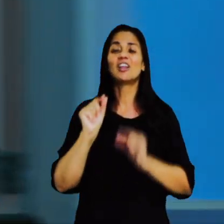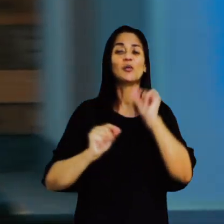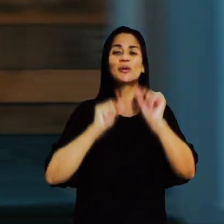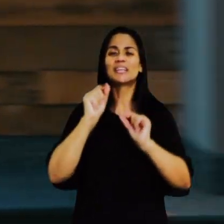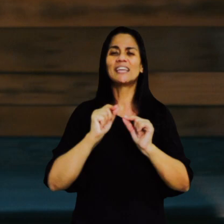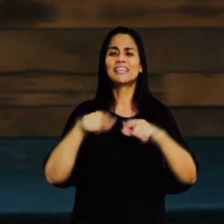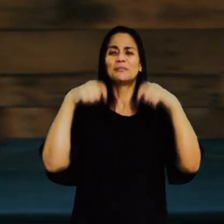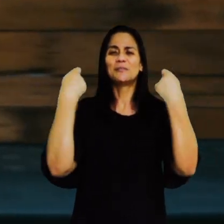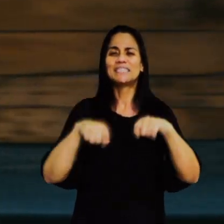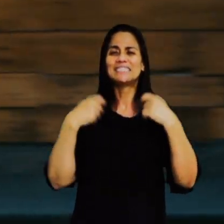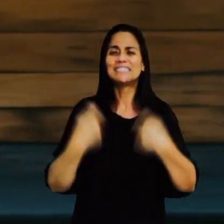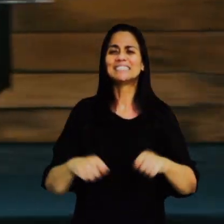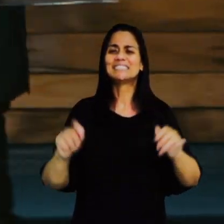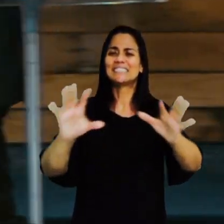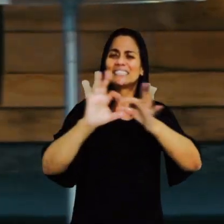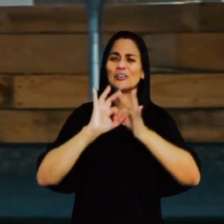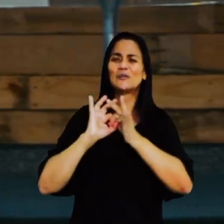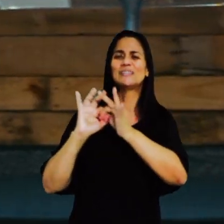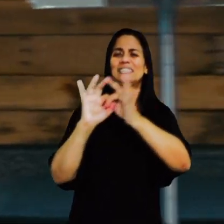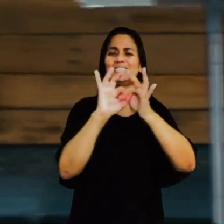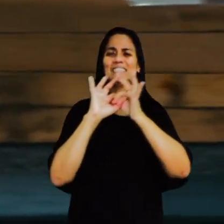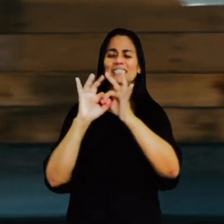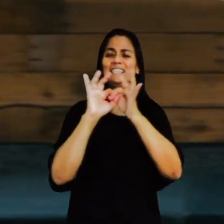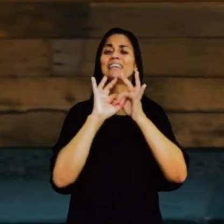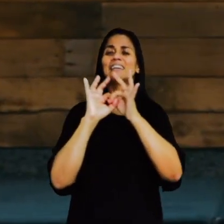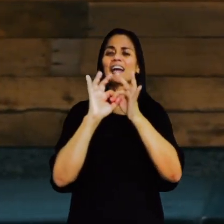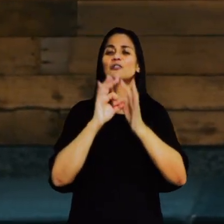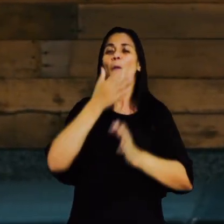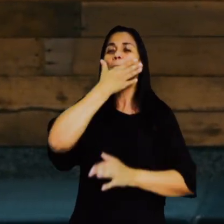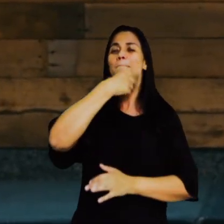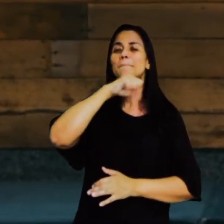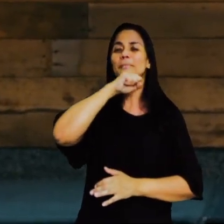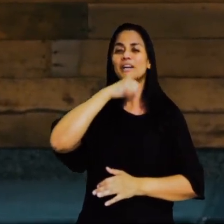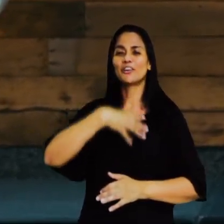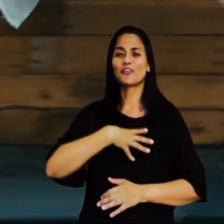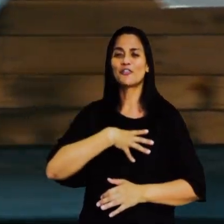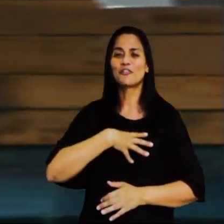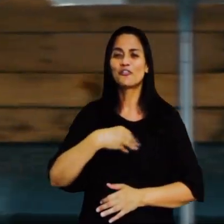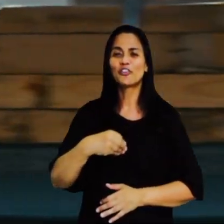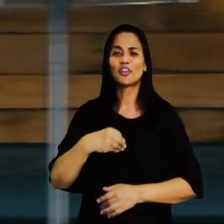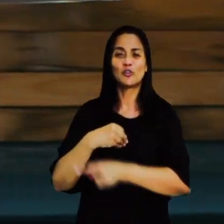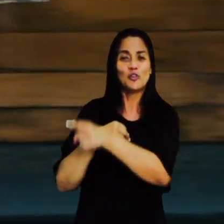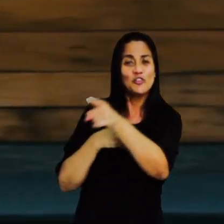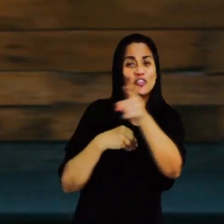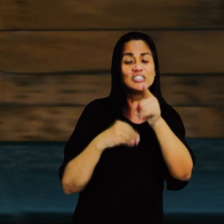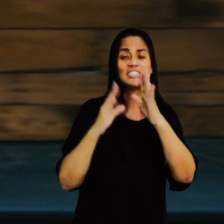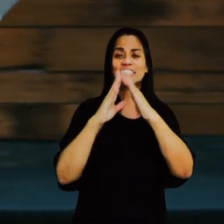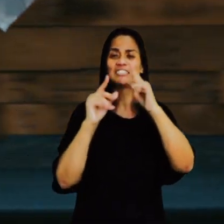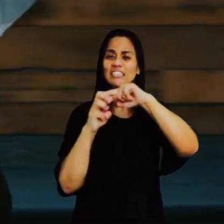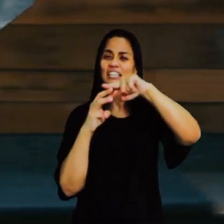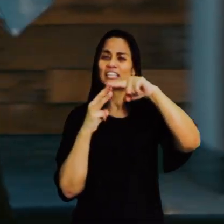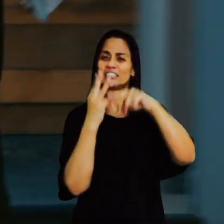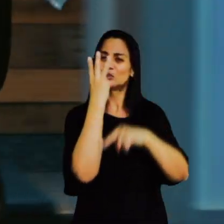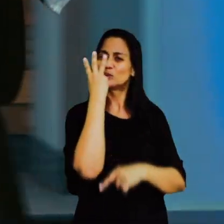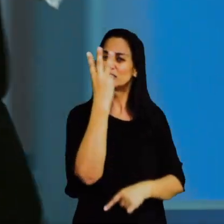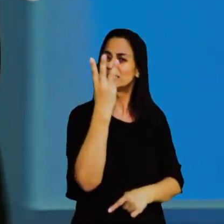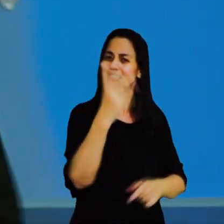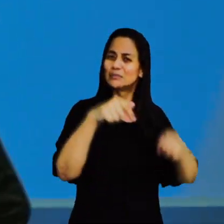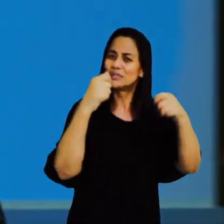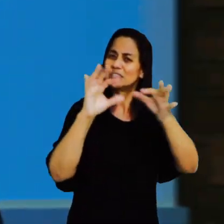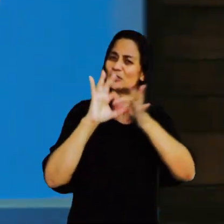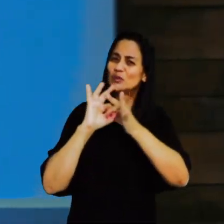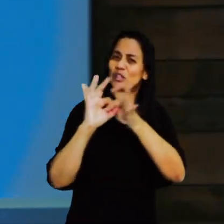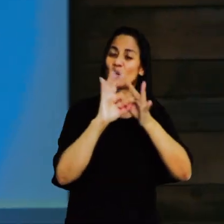desta conexão dos três: pais, filho e igreja. Isso significa de que se eu estou andando aqui nesta terra, eu